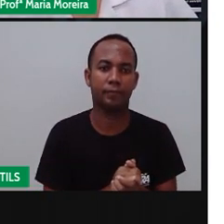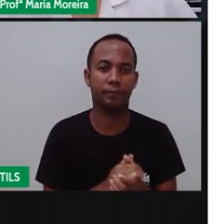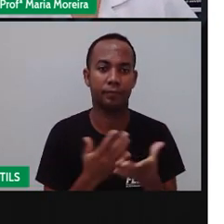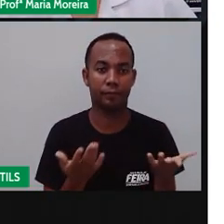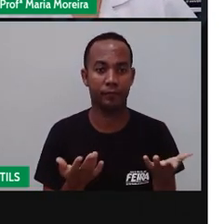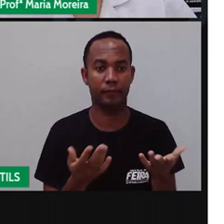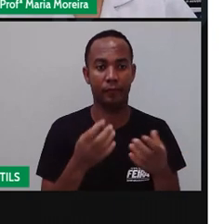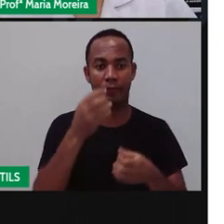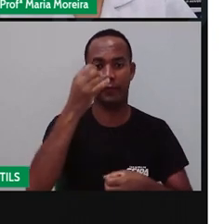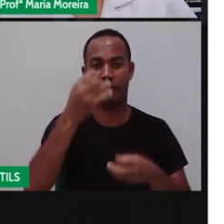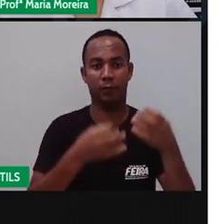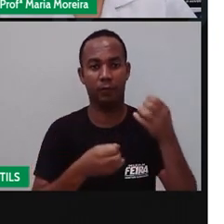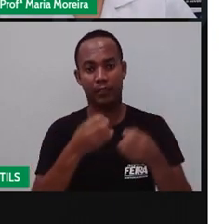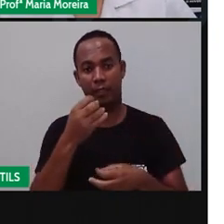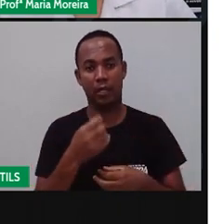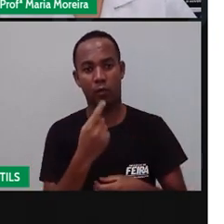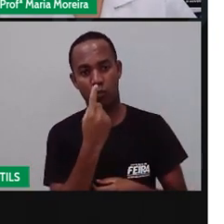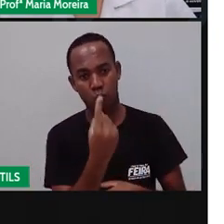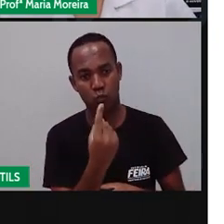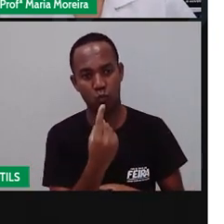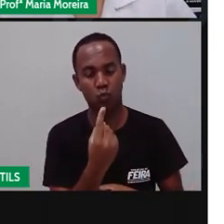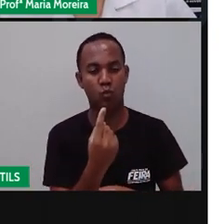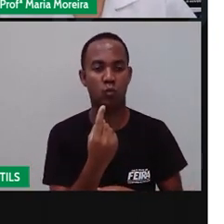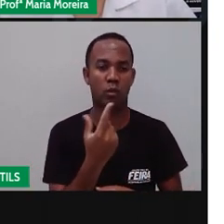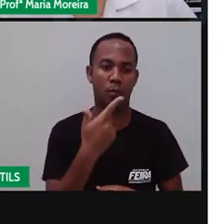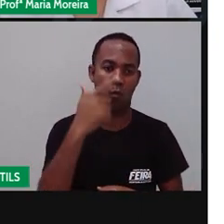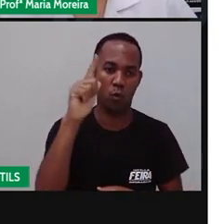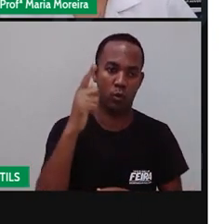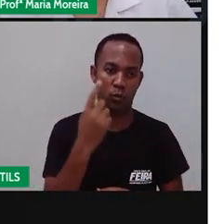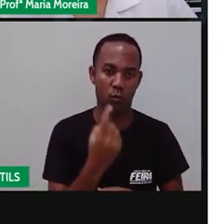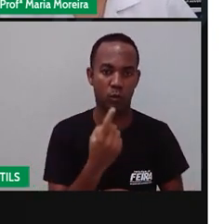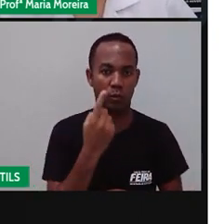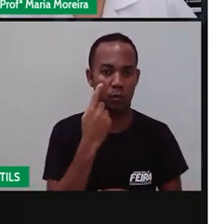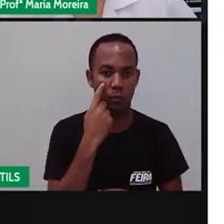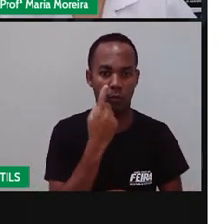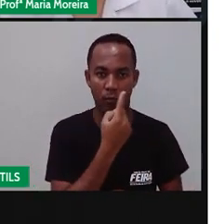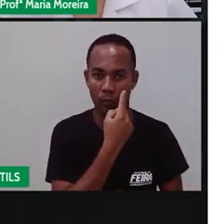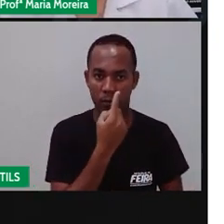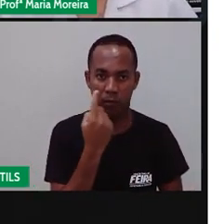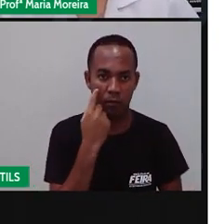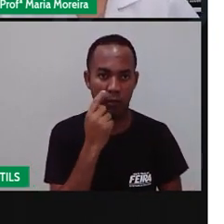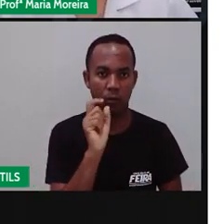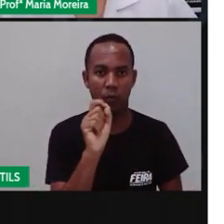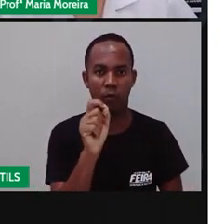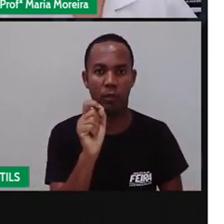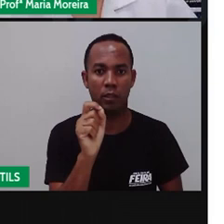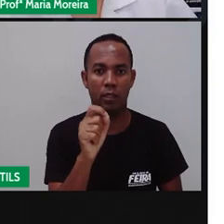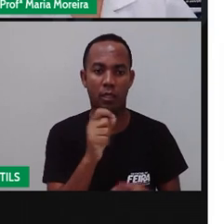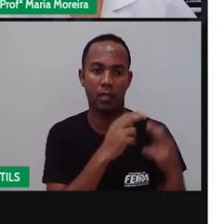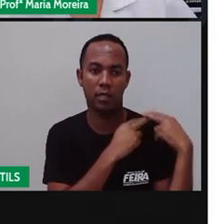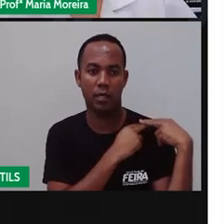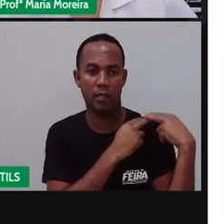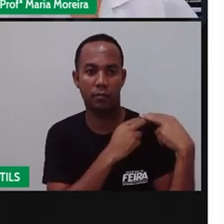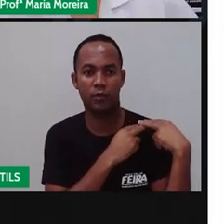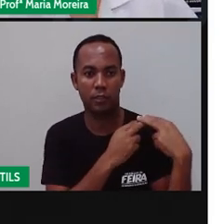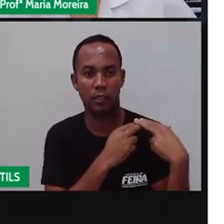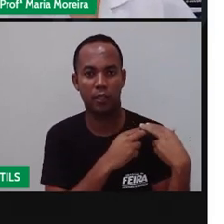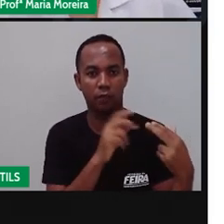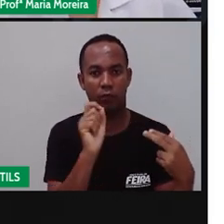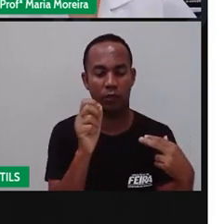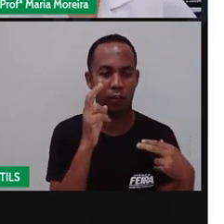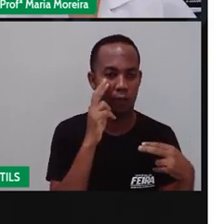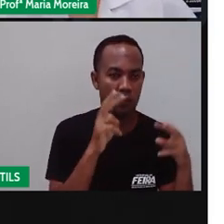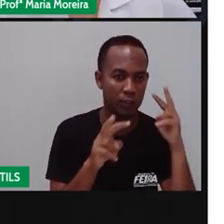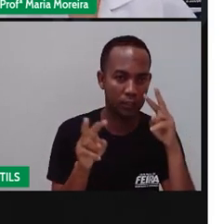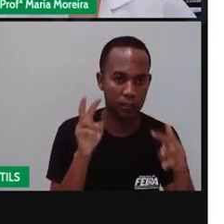Vamos falar de um por um agora. Visão é o órgão do sentido responsável pela